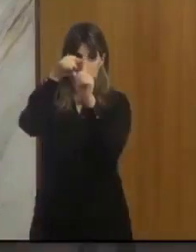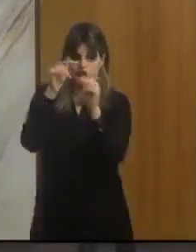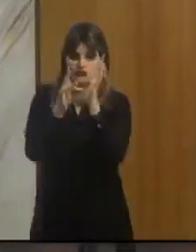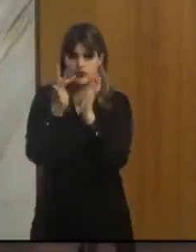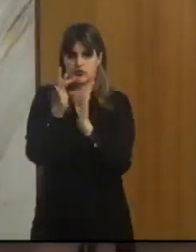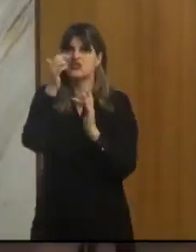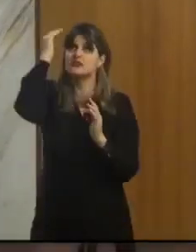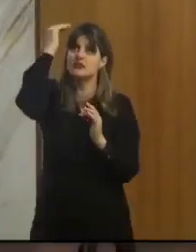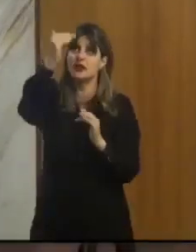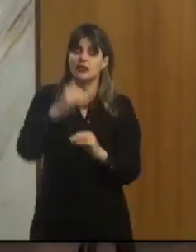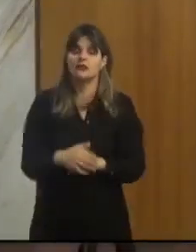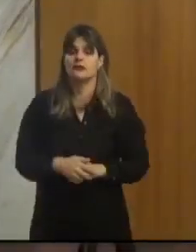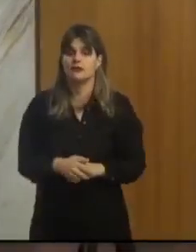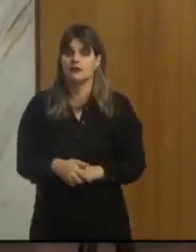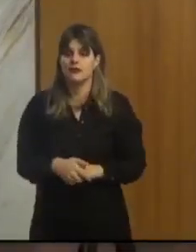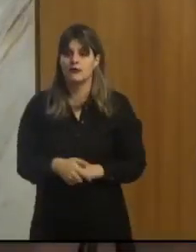do telhado.